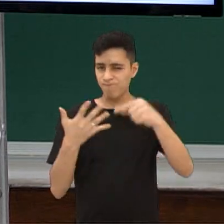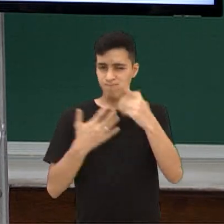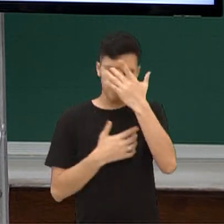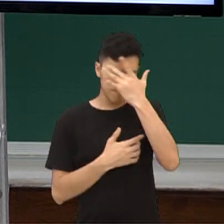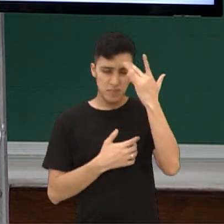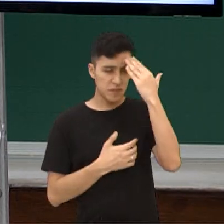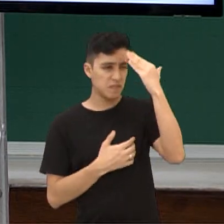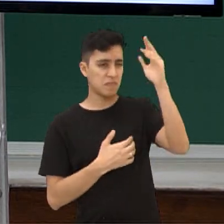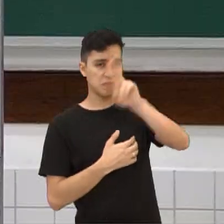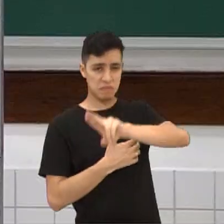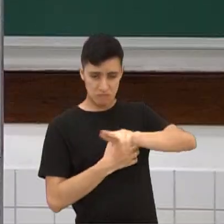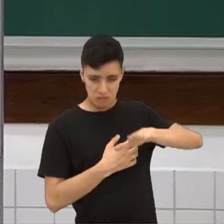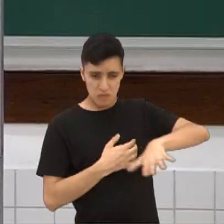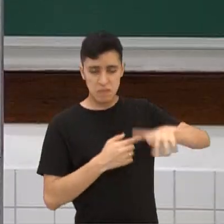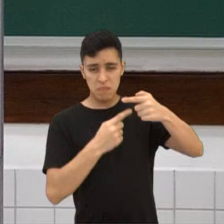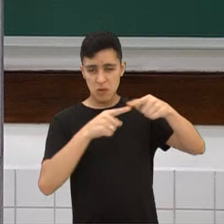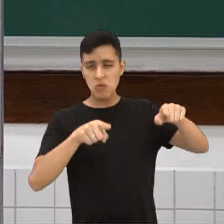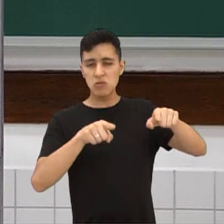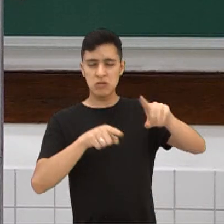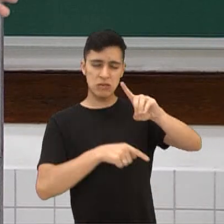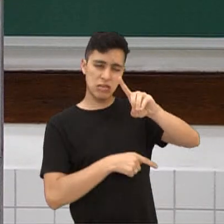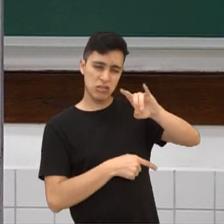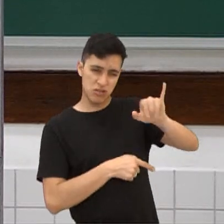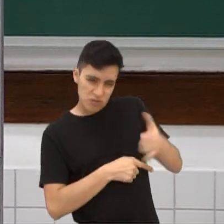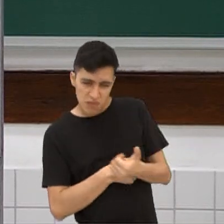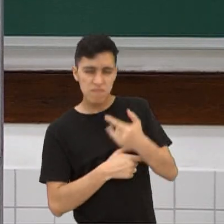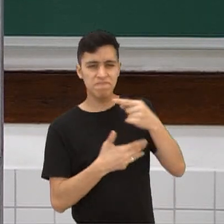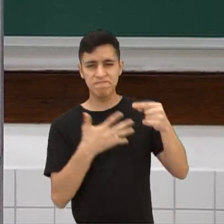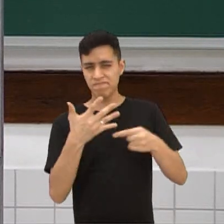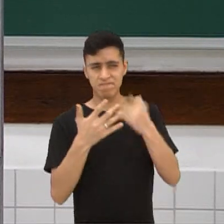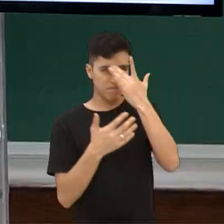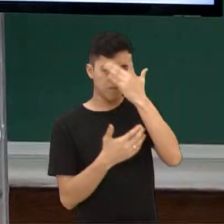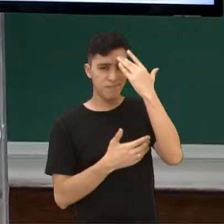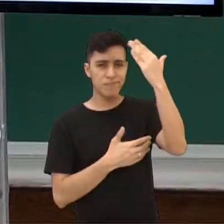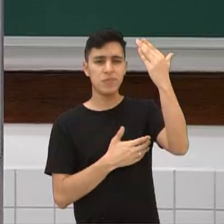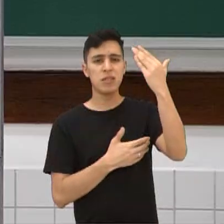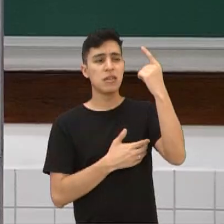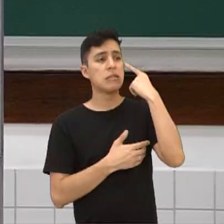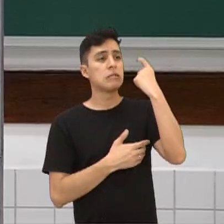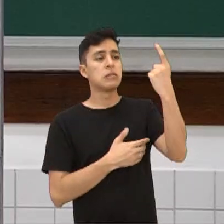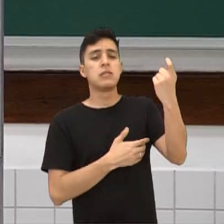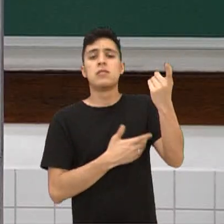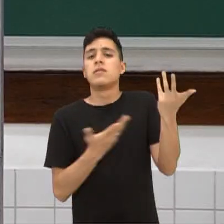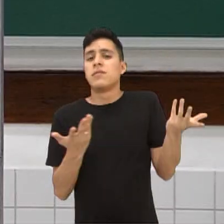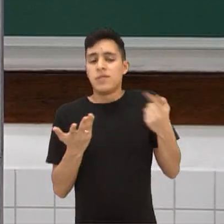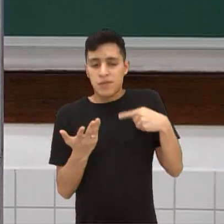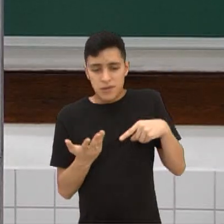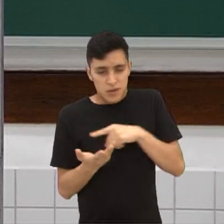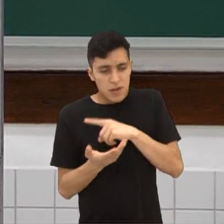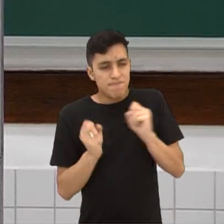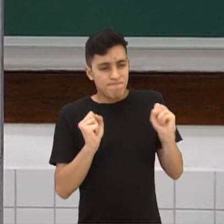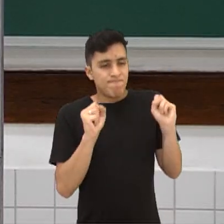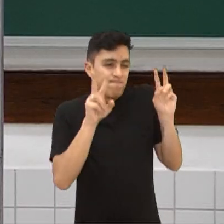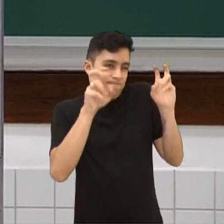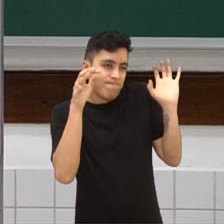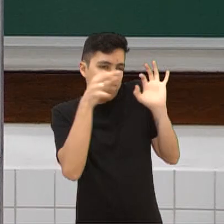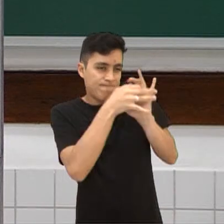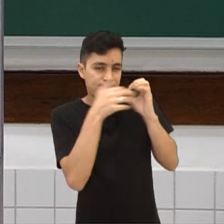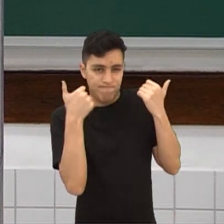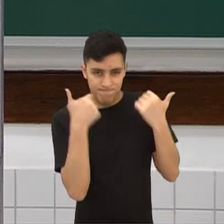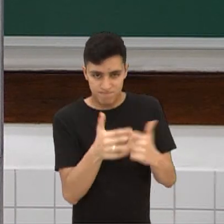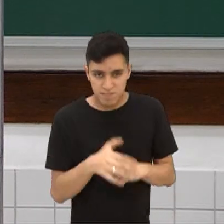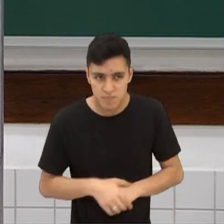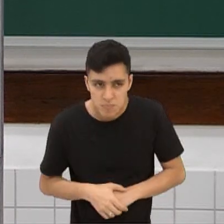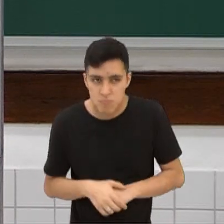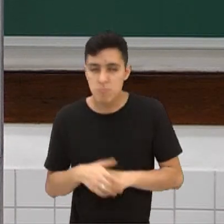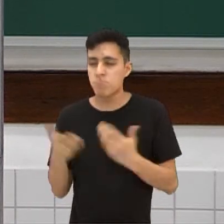né, gente? A gente já falou aqui do Alok, tem muitos outros DJs, são muito interessantes aí para a gente poder fazer isso. O que a